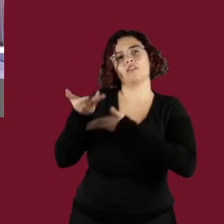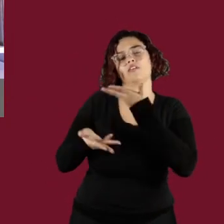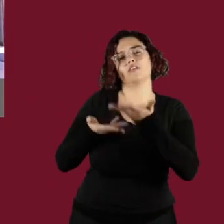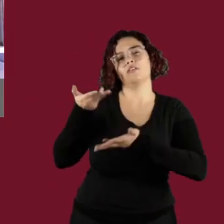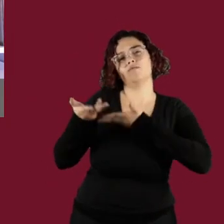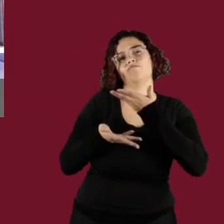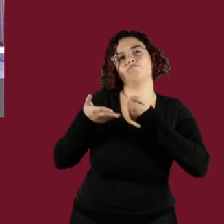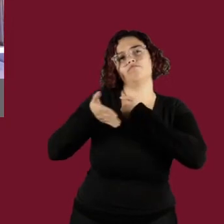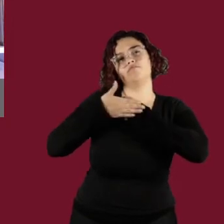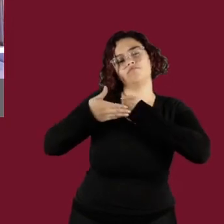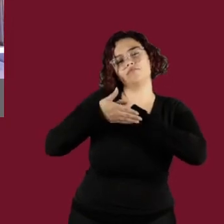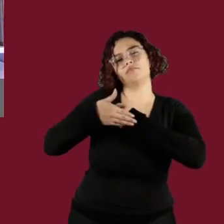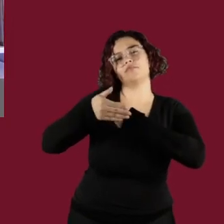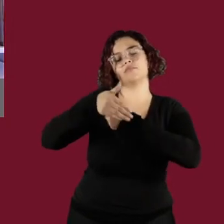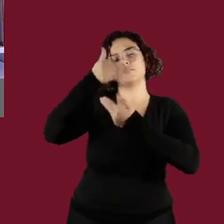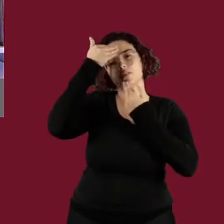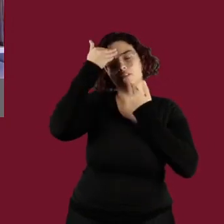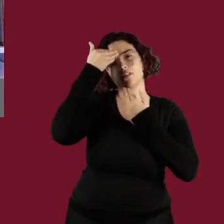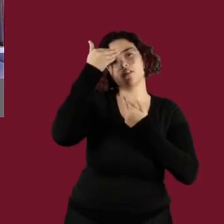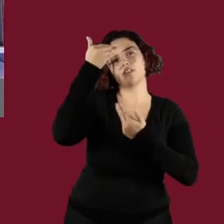de gratidão, não é verdade?